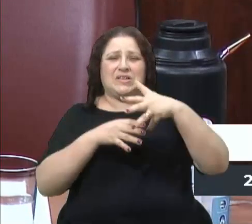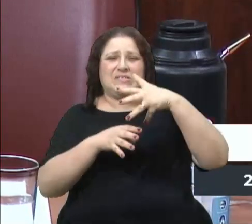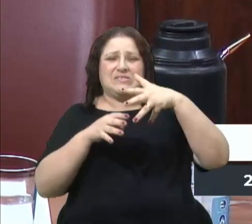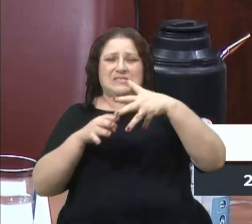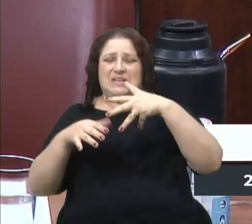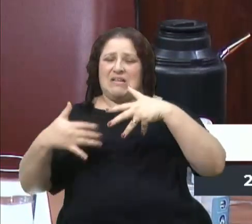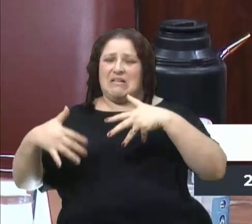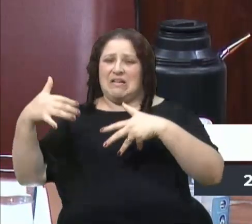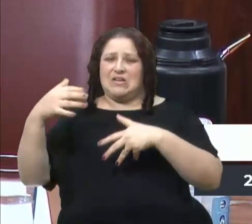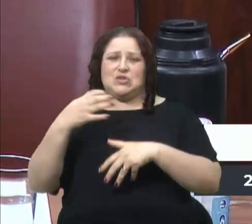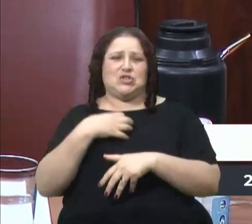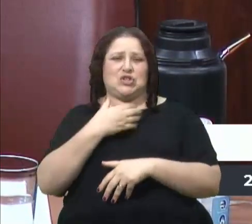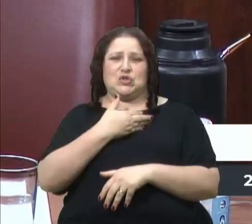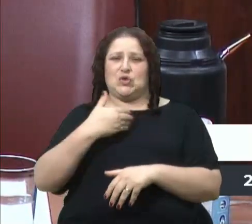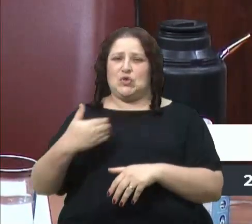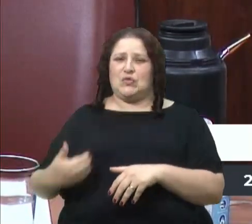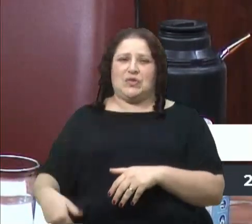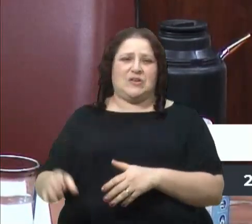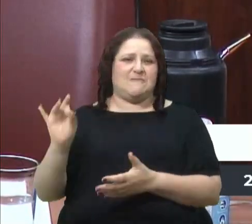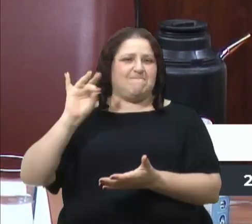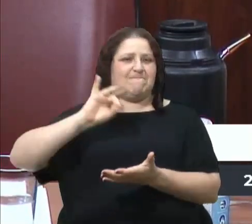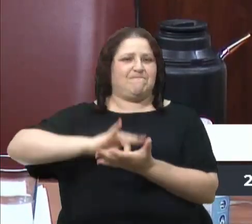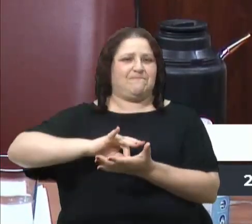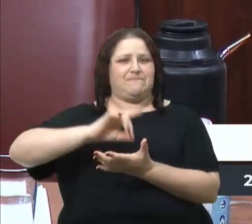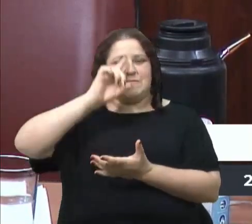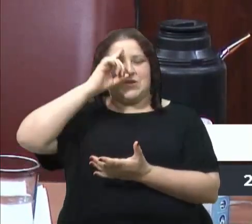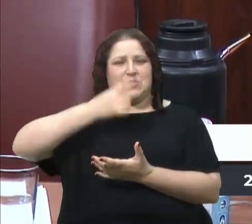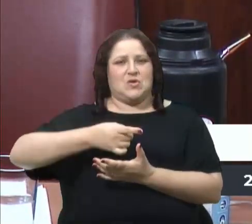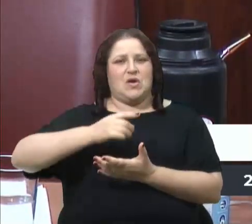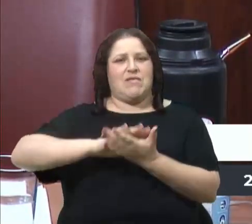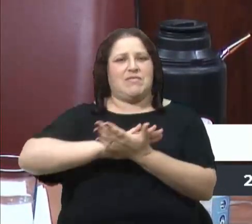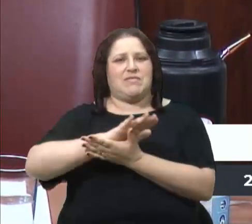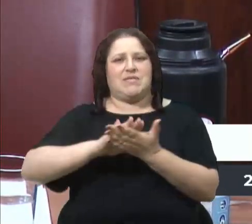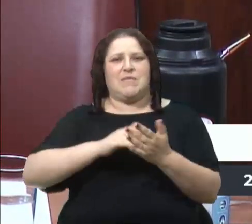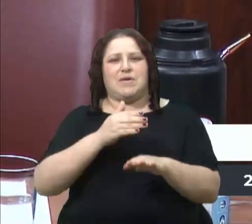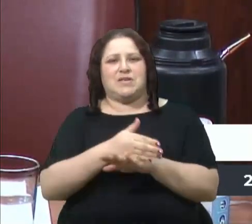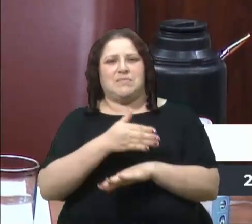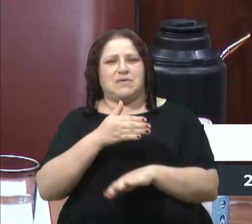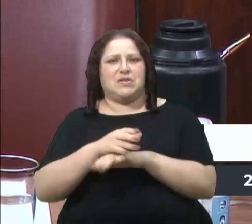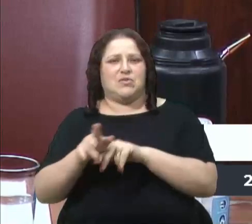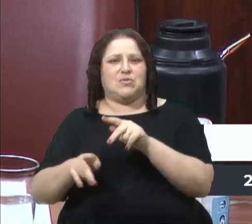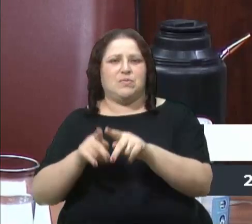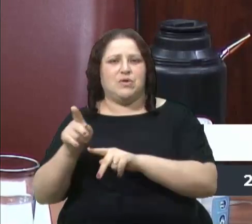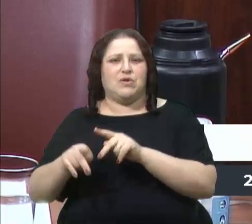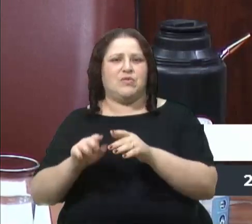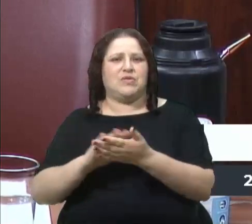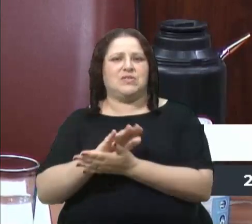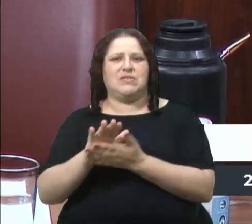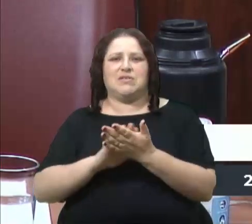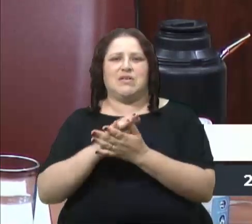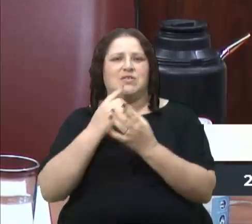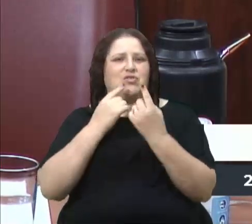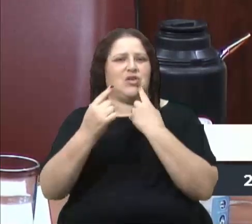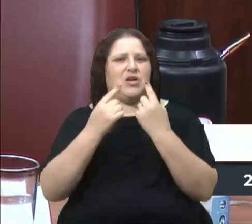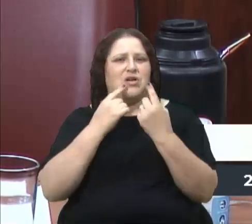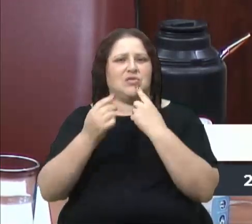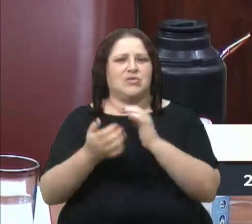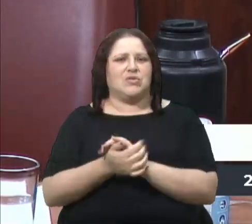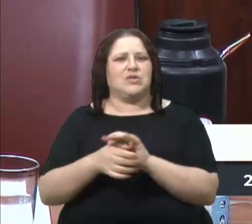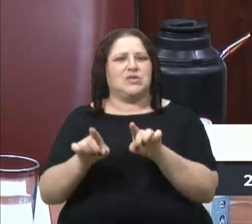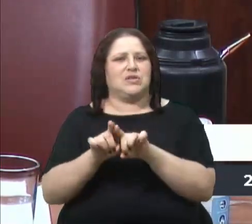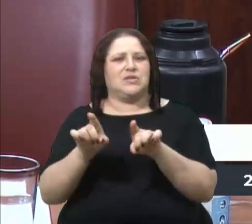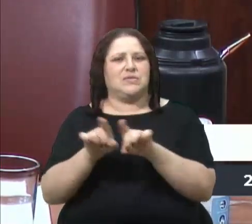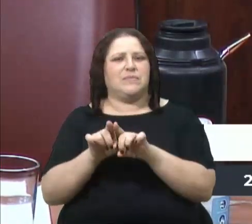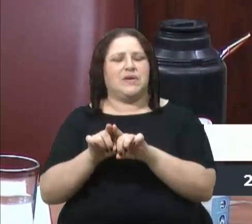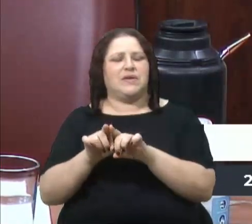governo implementou, sem participação, sem diálogo e com vistas grossas de quem tinha responsabilidade de se insurgir no